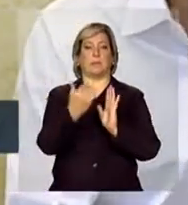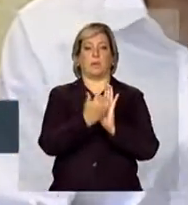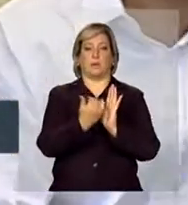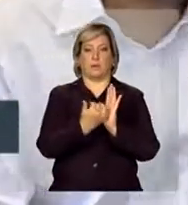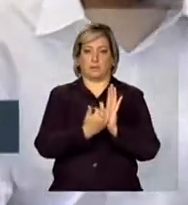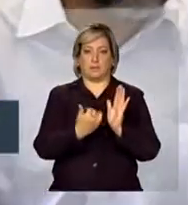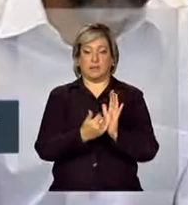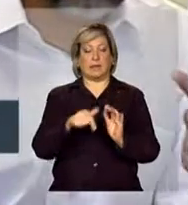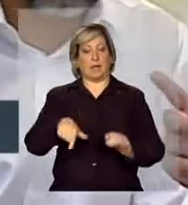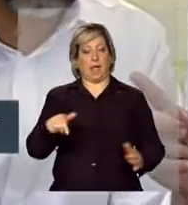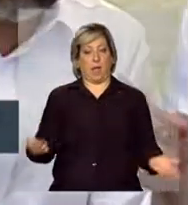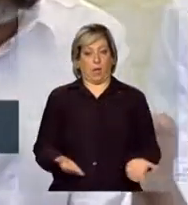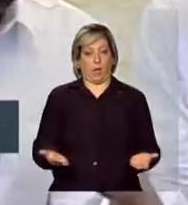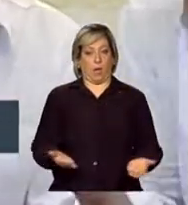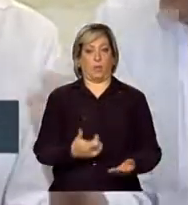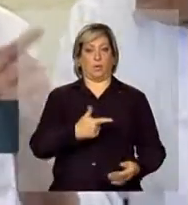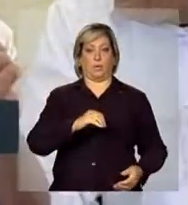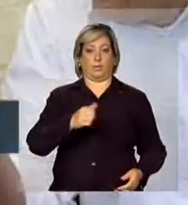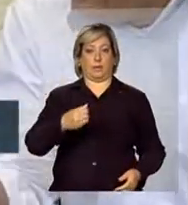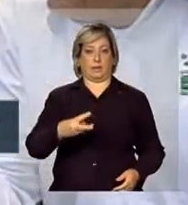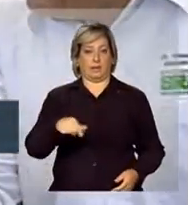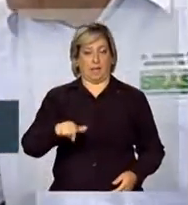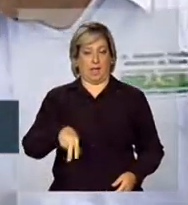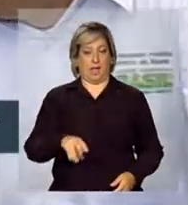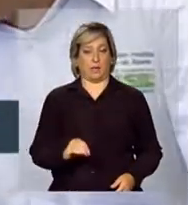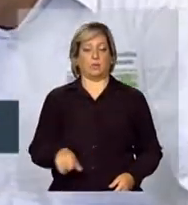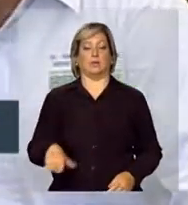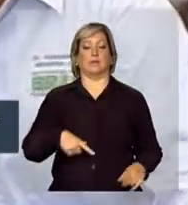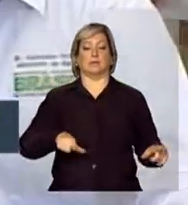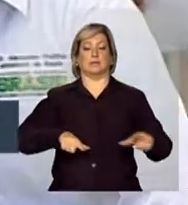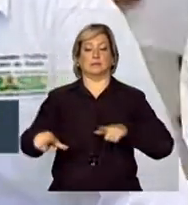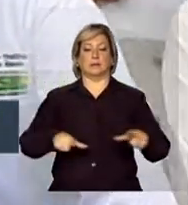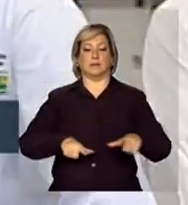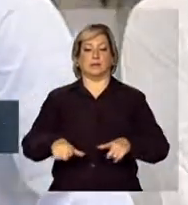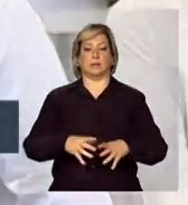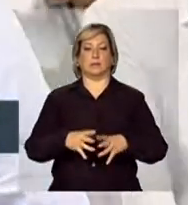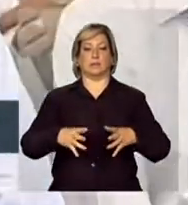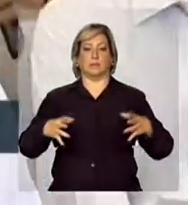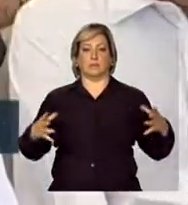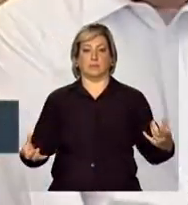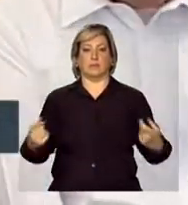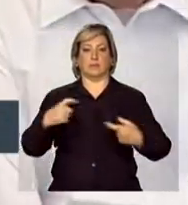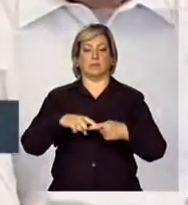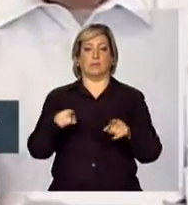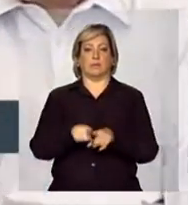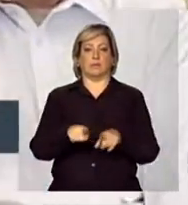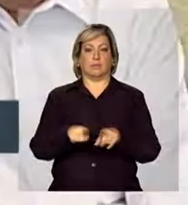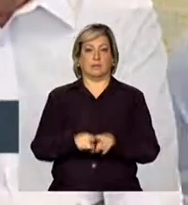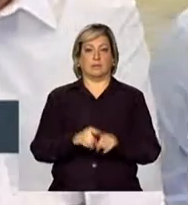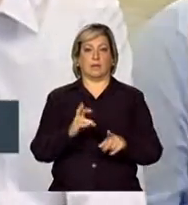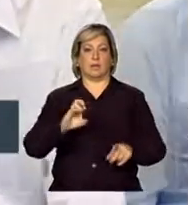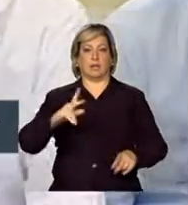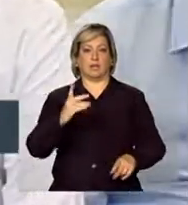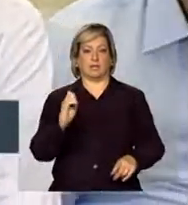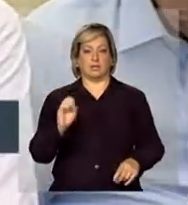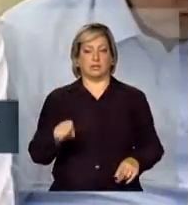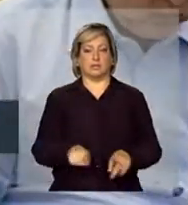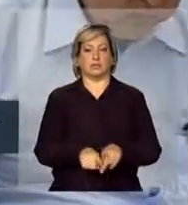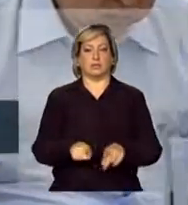e nesse ano as ações foram estendidas para as creches e pré-escolas